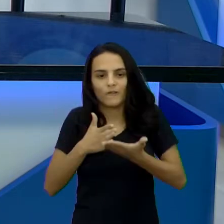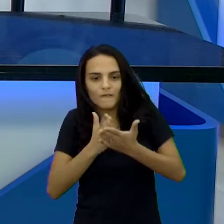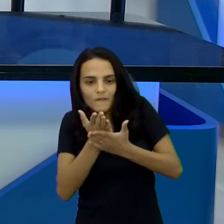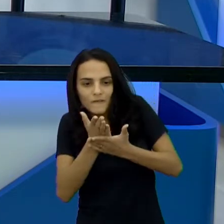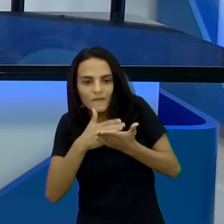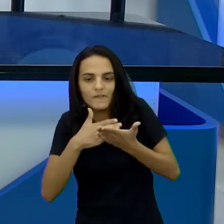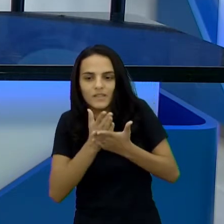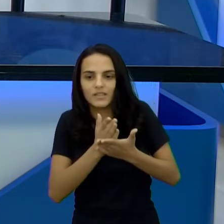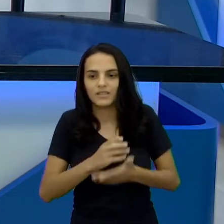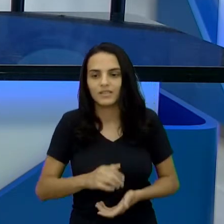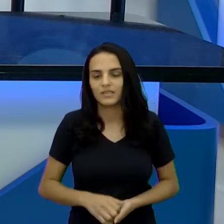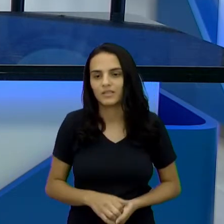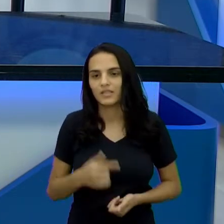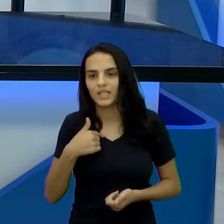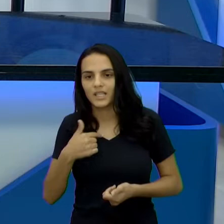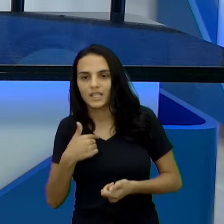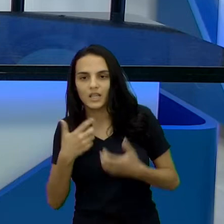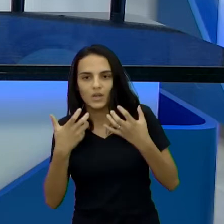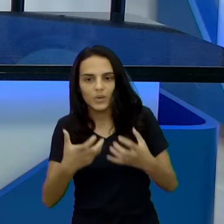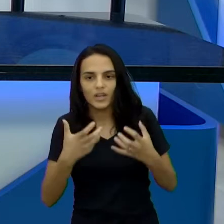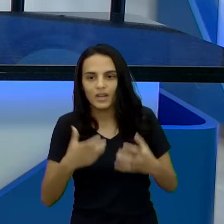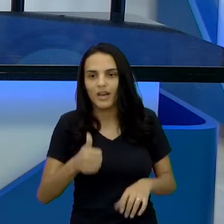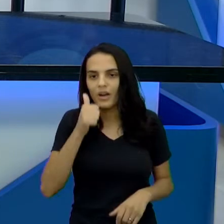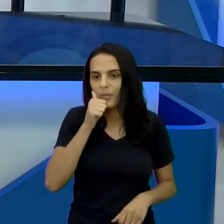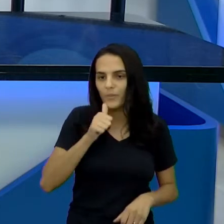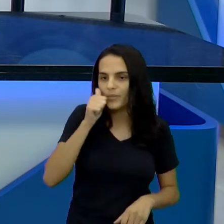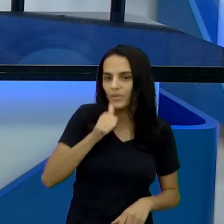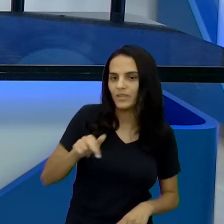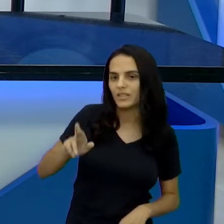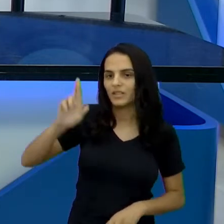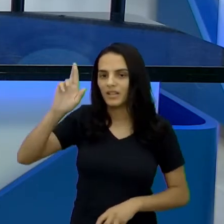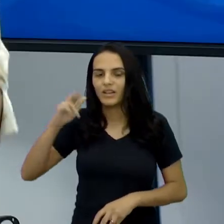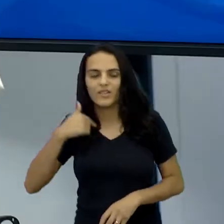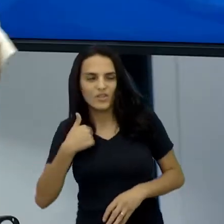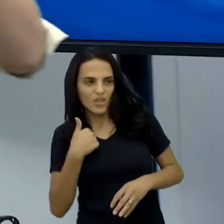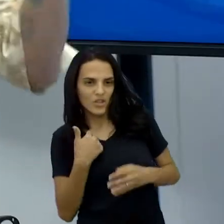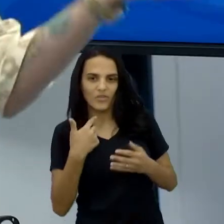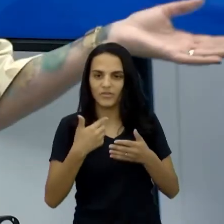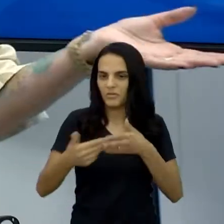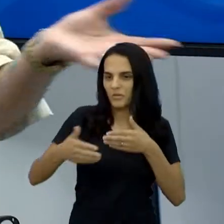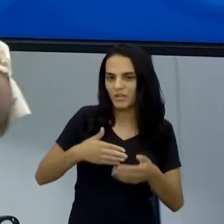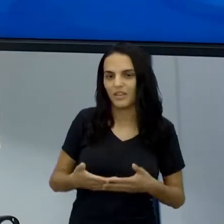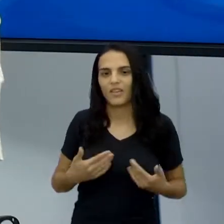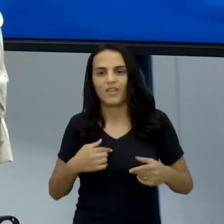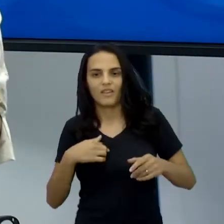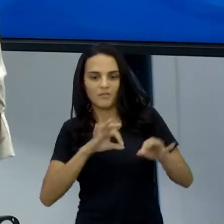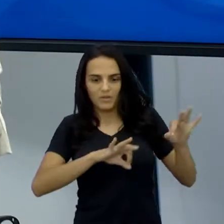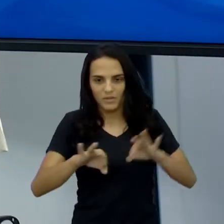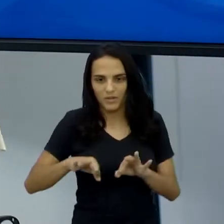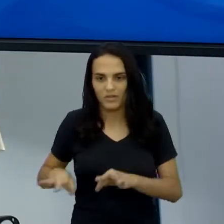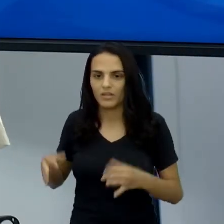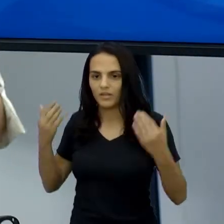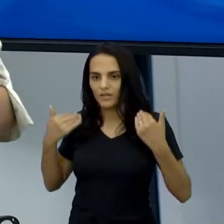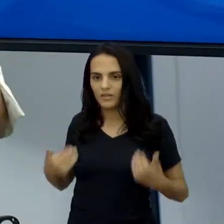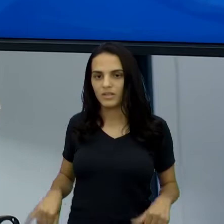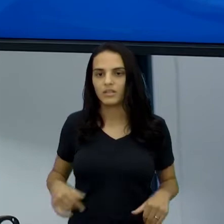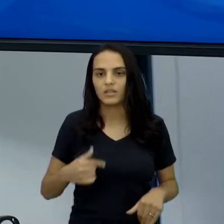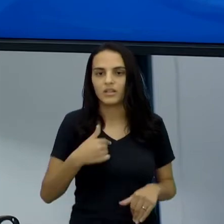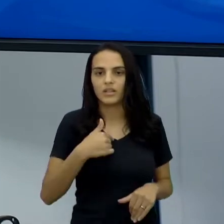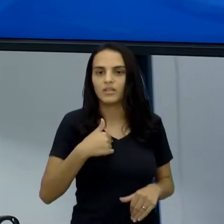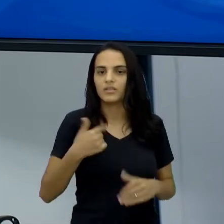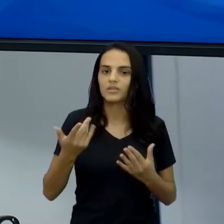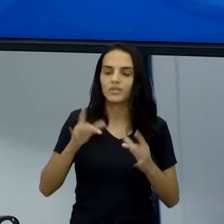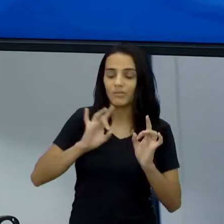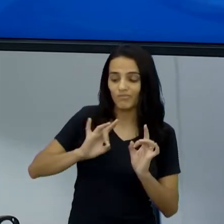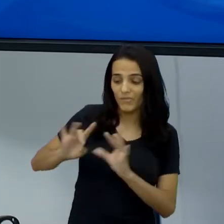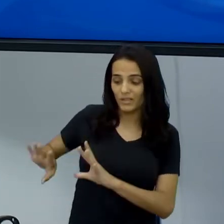times de futebol, eu falava, não, eu vou ser a única mulher, eu vou ser fisiologista, vou ser qualquer coisa, preparadora física. E aí eu tive que abandonar